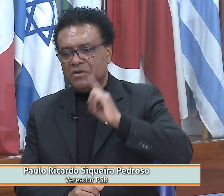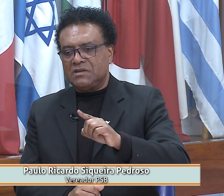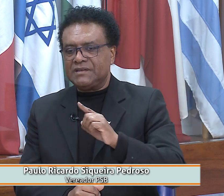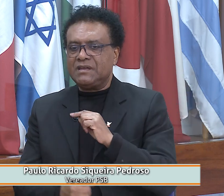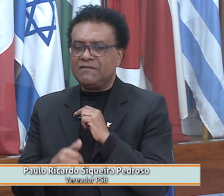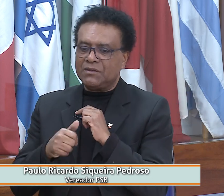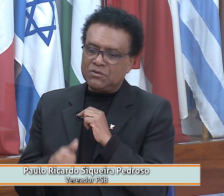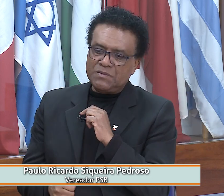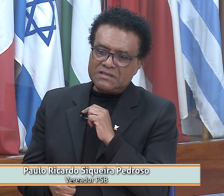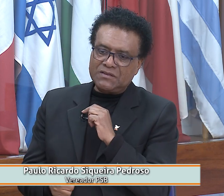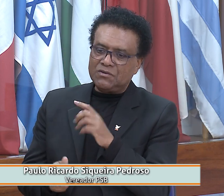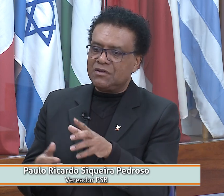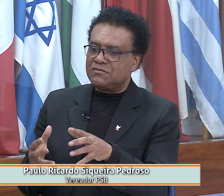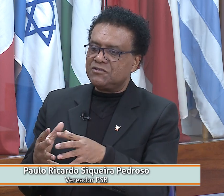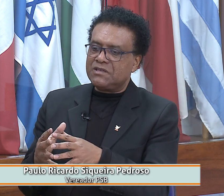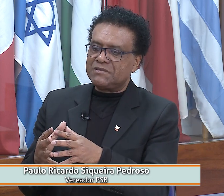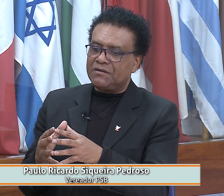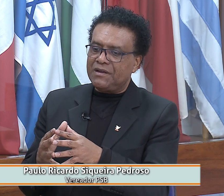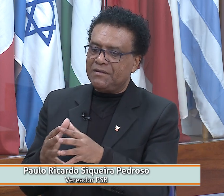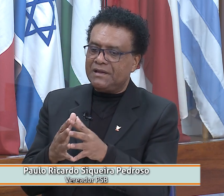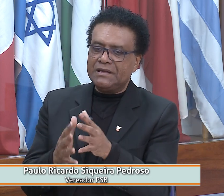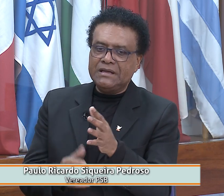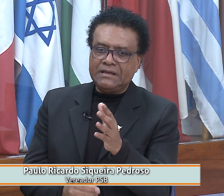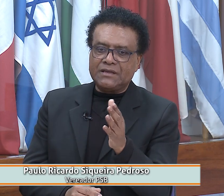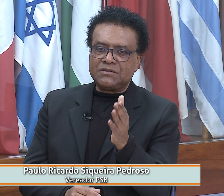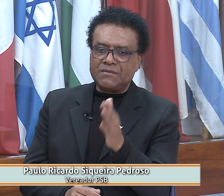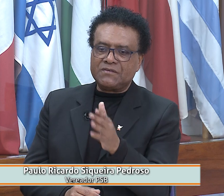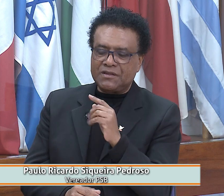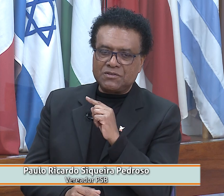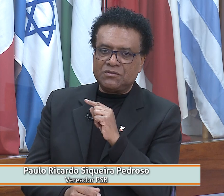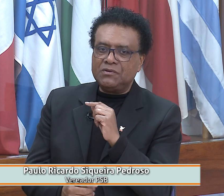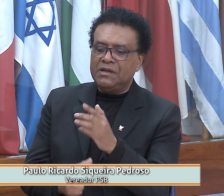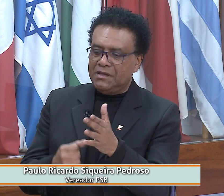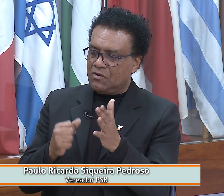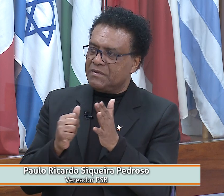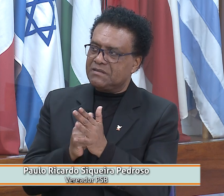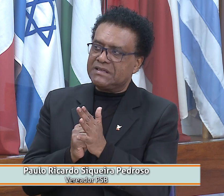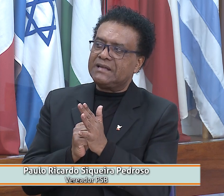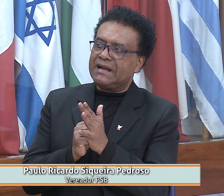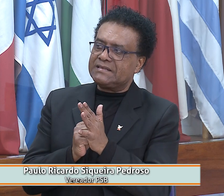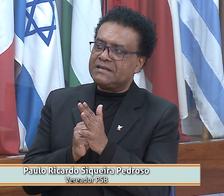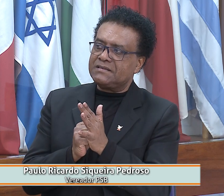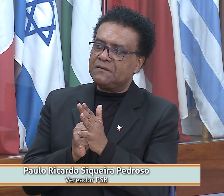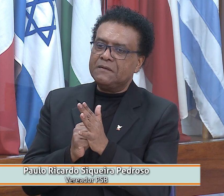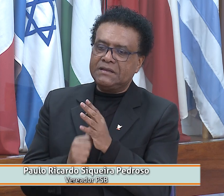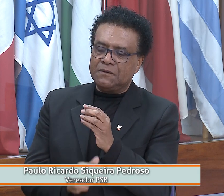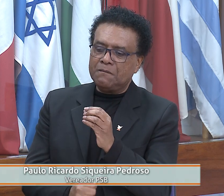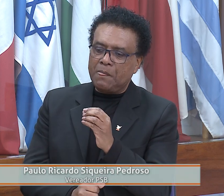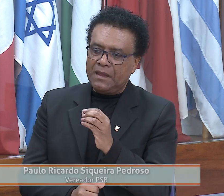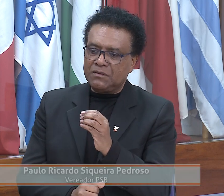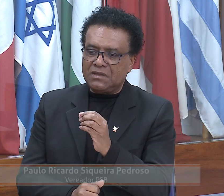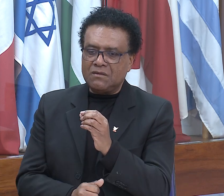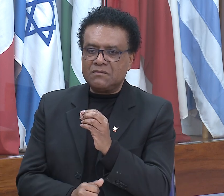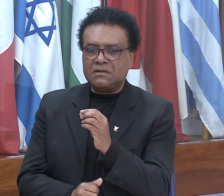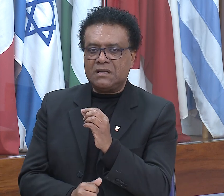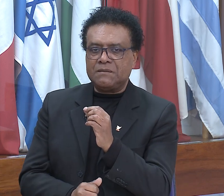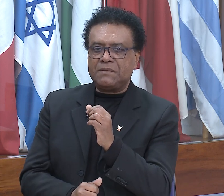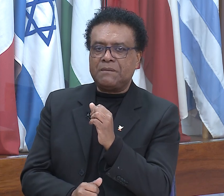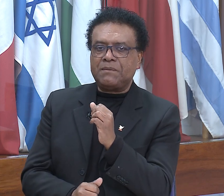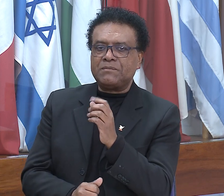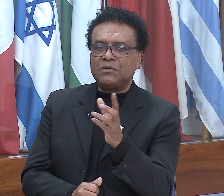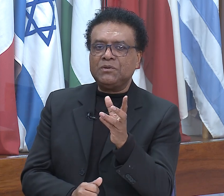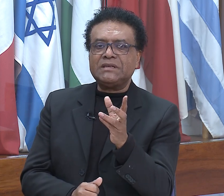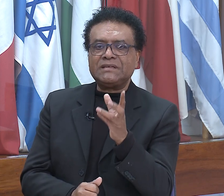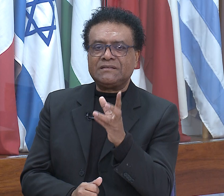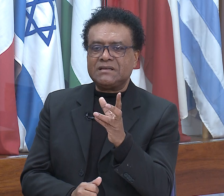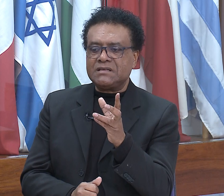questão depois eu levantei o vereador Tobias levantou e nós não juntamos agora eu e ele é justamente o criador de Getúlio E começamos atacar essa questão Então eu tenho